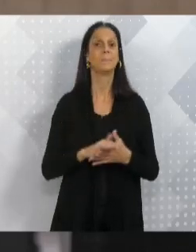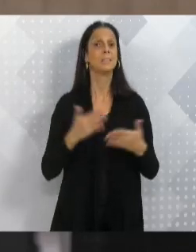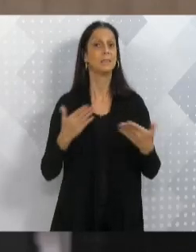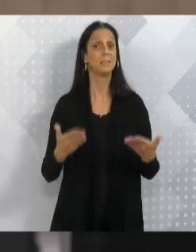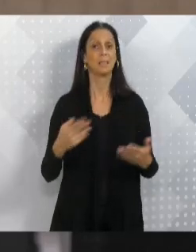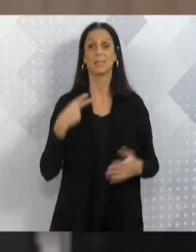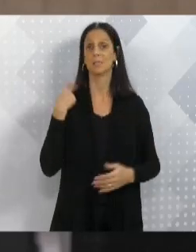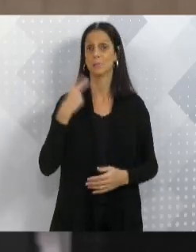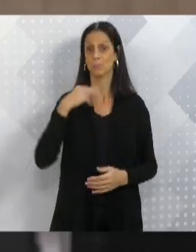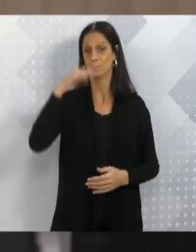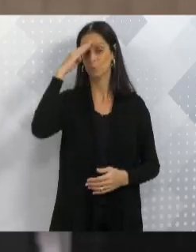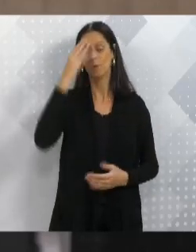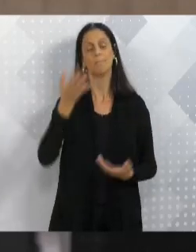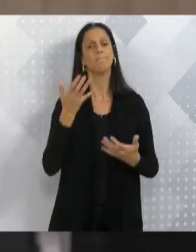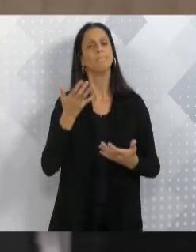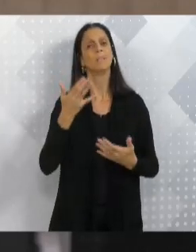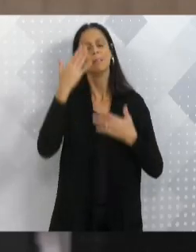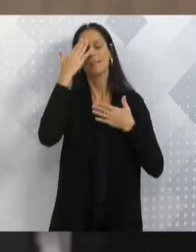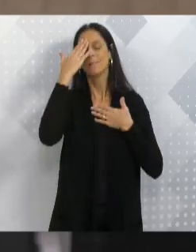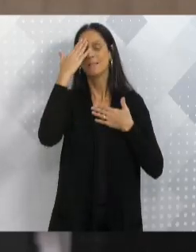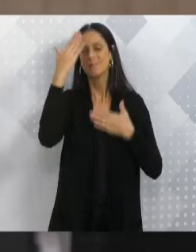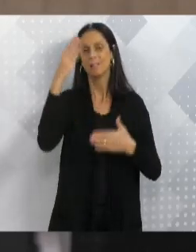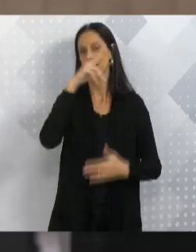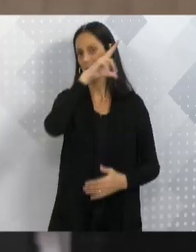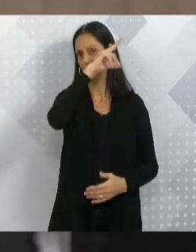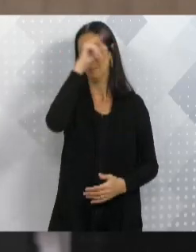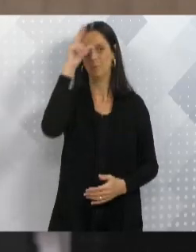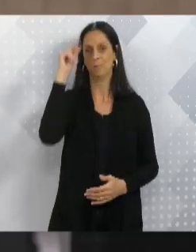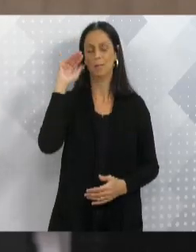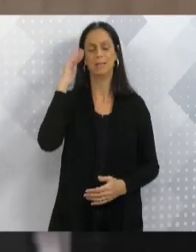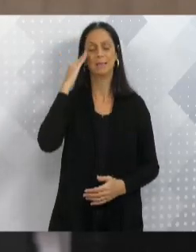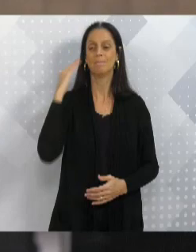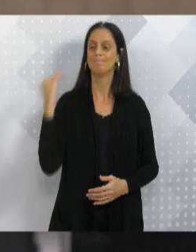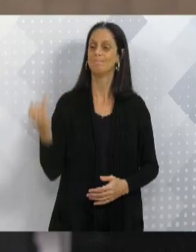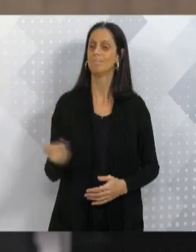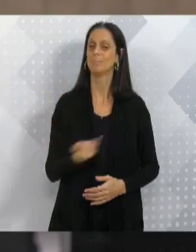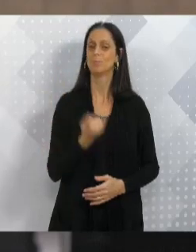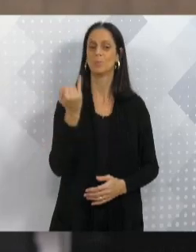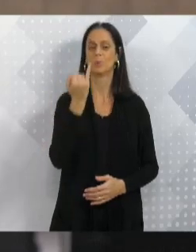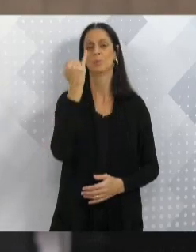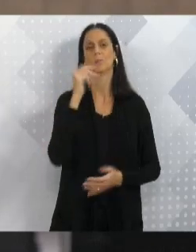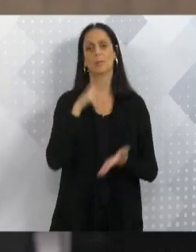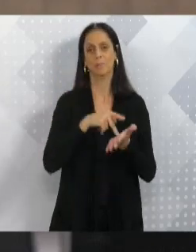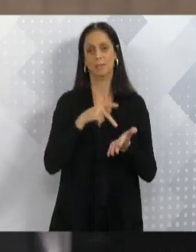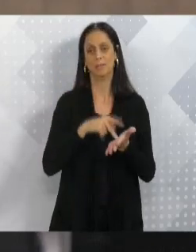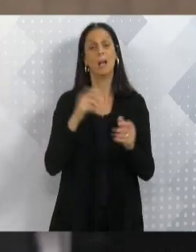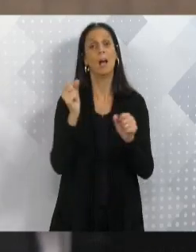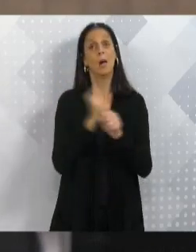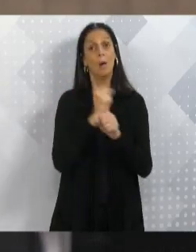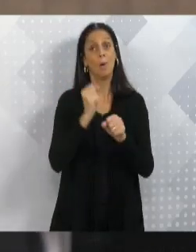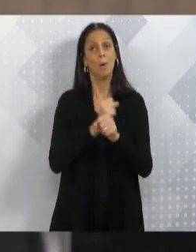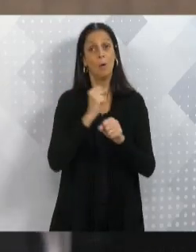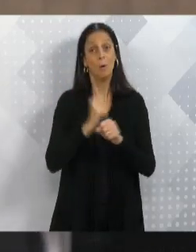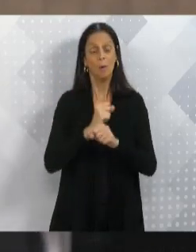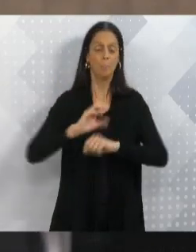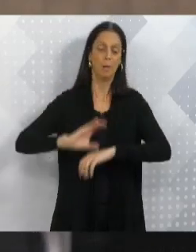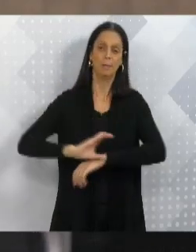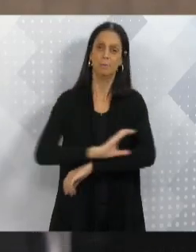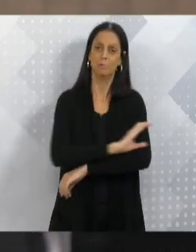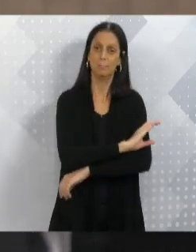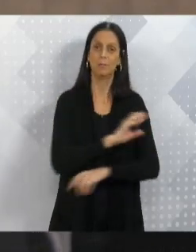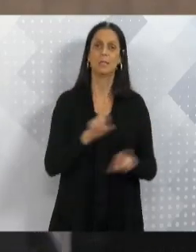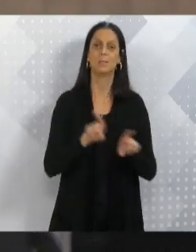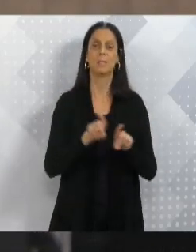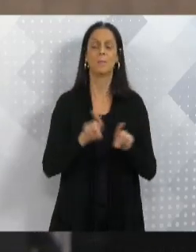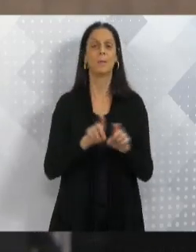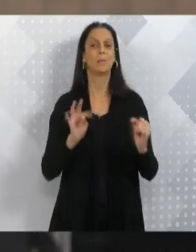de, em teu nome, agradecer ao Executivo por entender a importância em fazer essas obras na região norte, especificamente Itopavazinha, Salto do